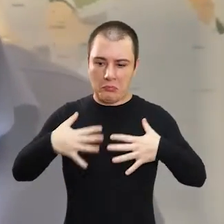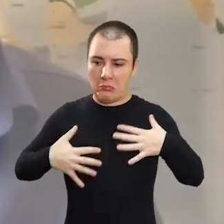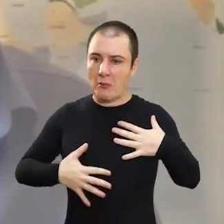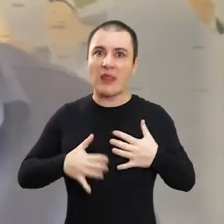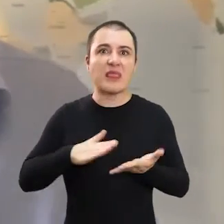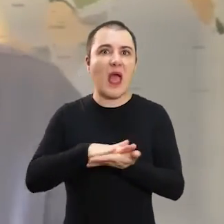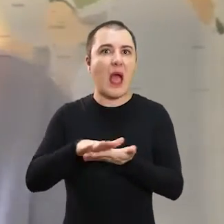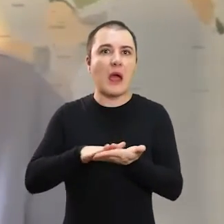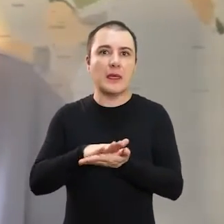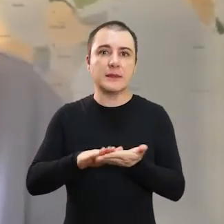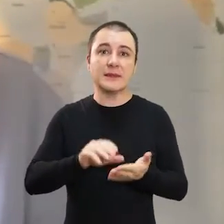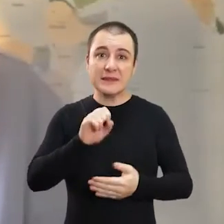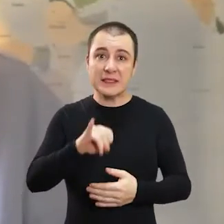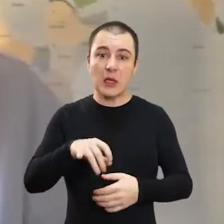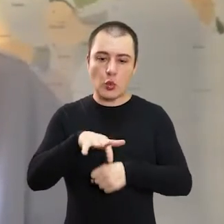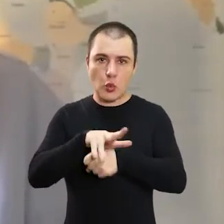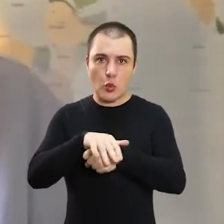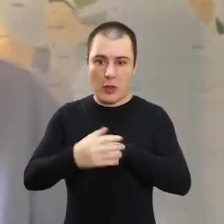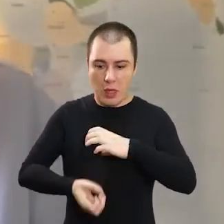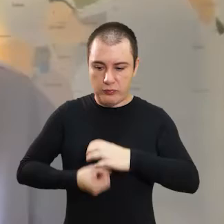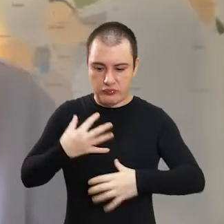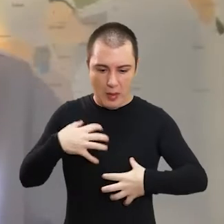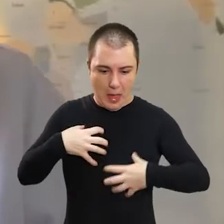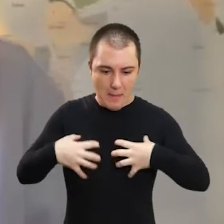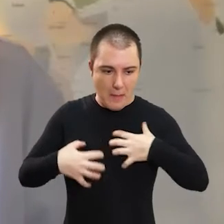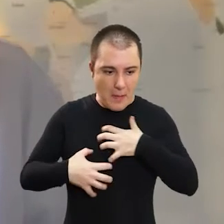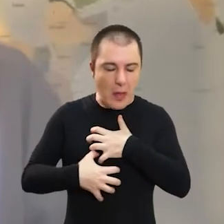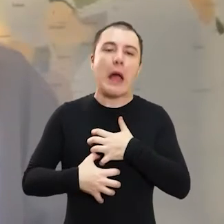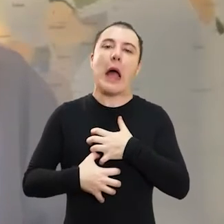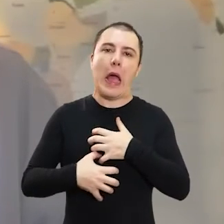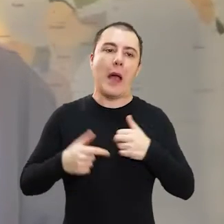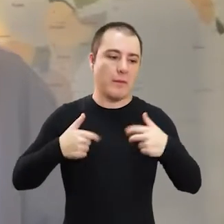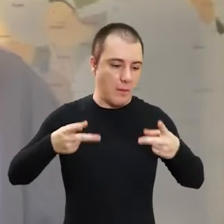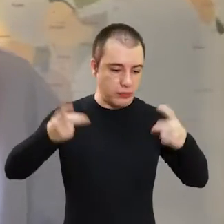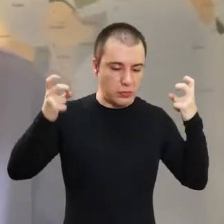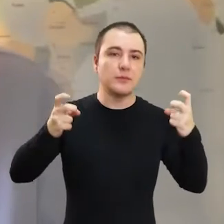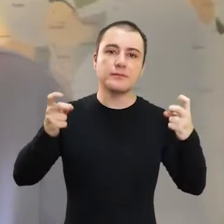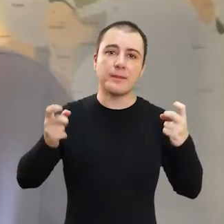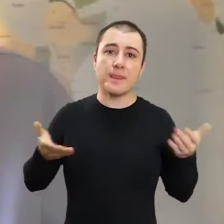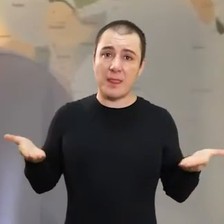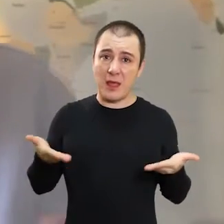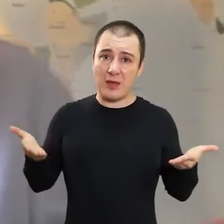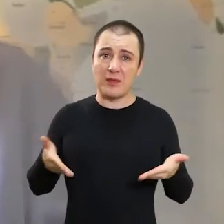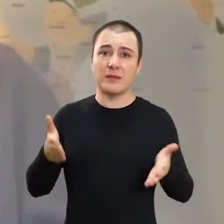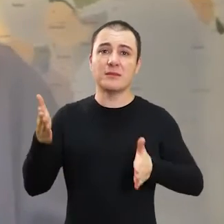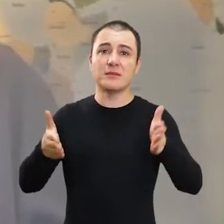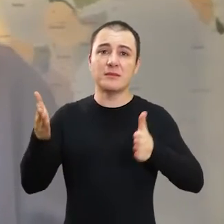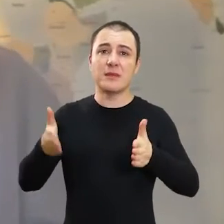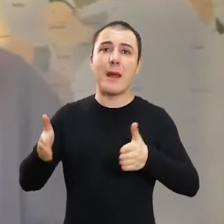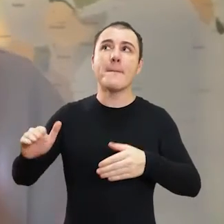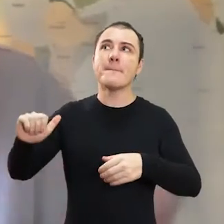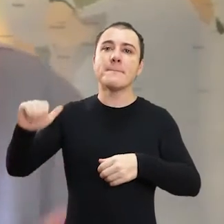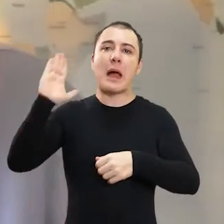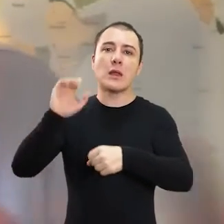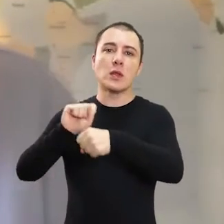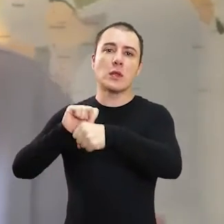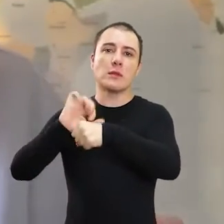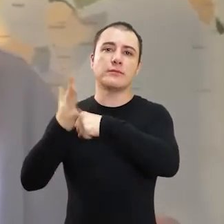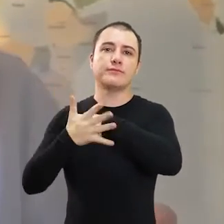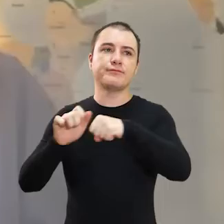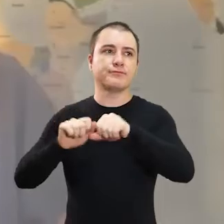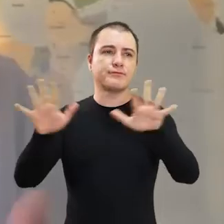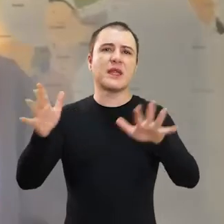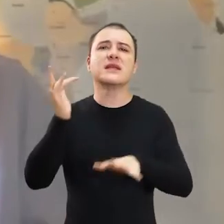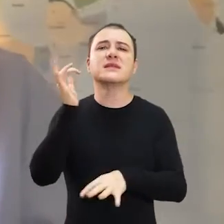porque as que dão, né, elas te orientam que você está lá. Nós estamos muito tempo numa época de Covid. Covid é muito simples